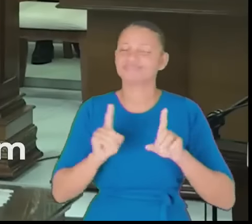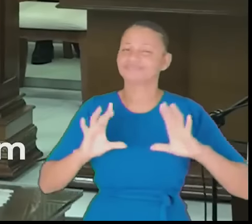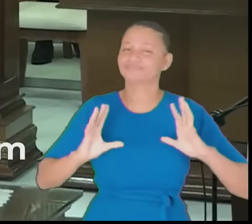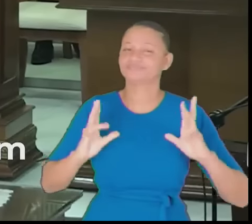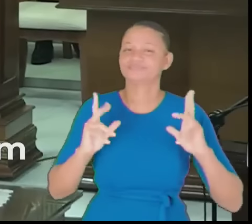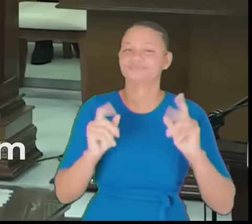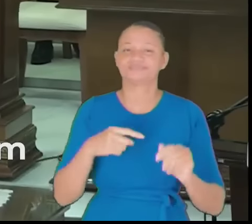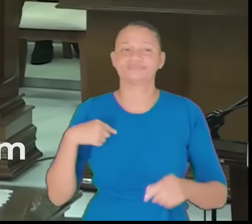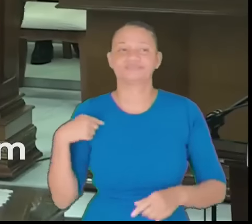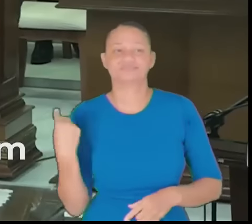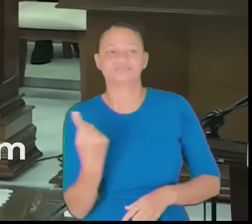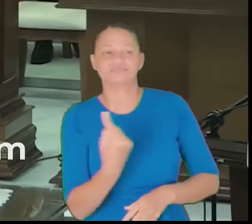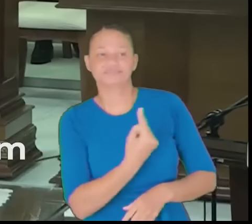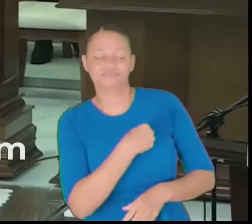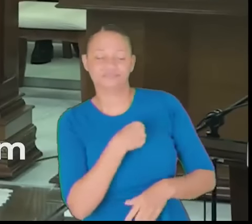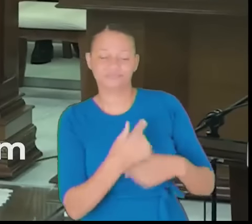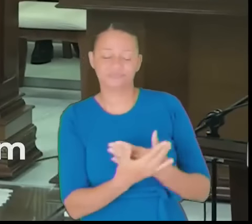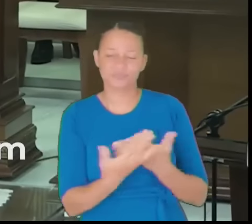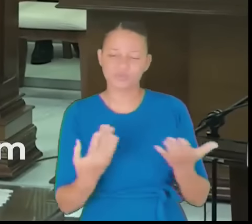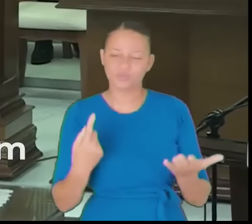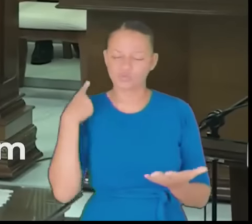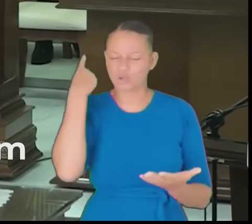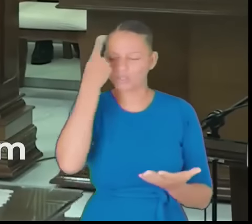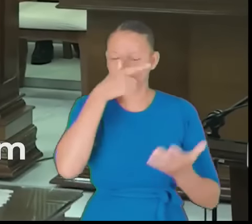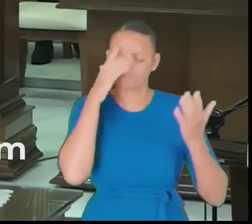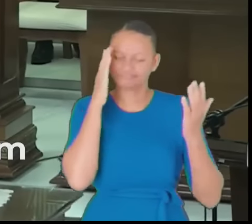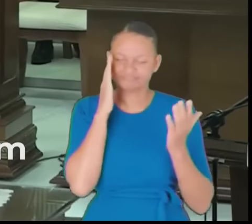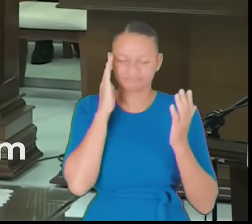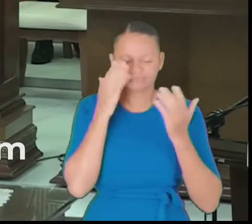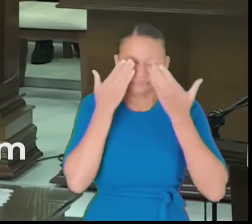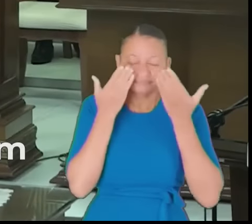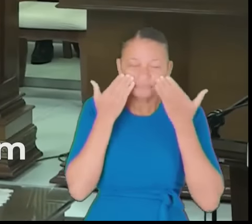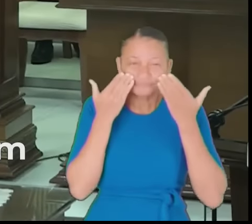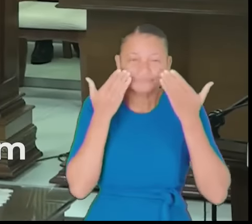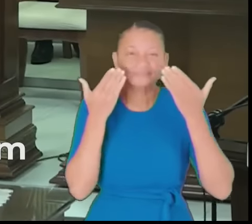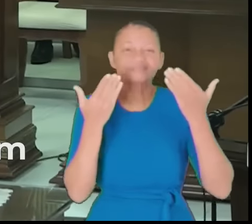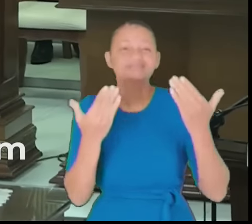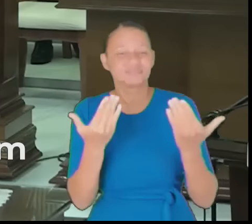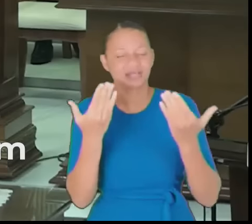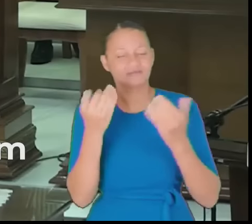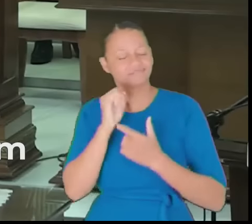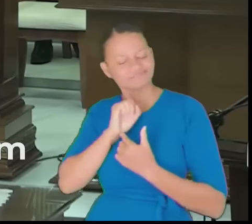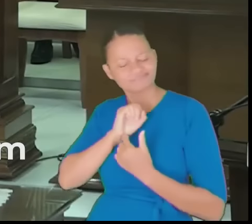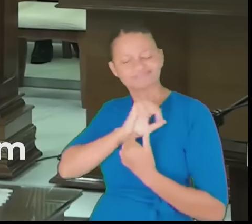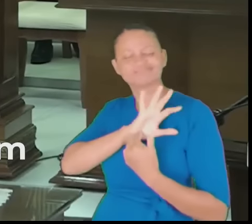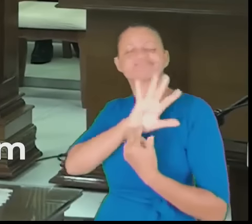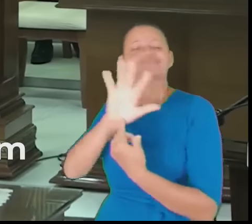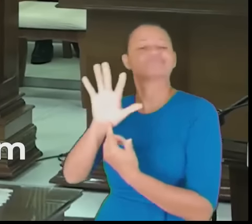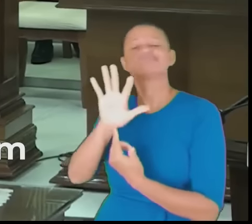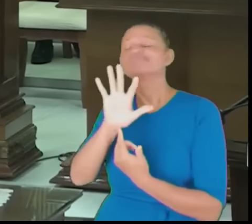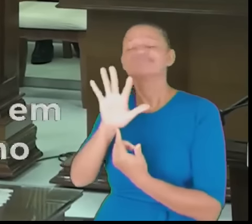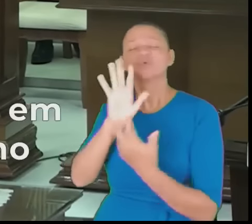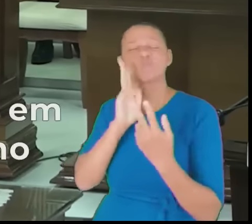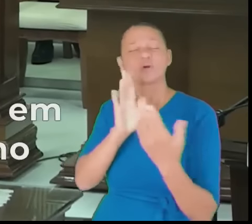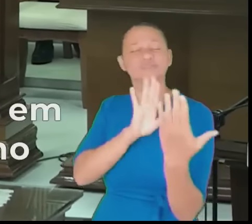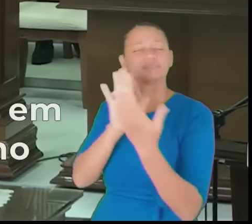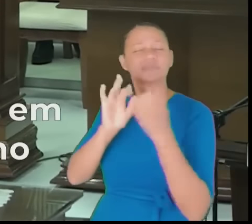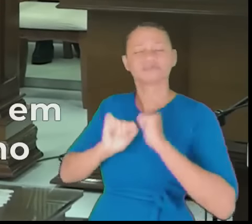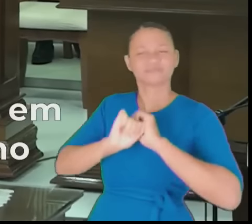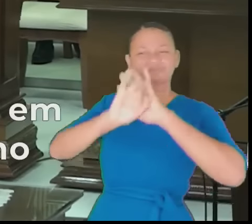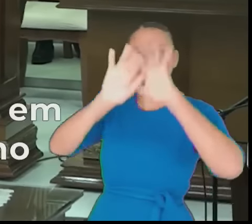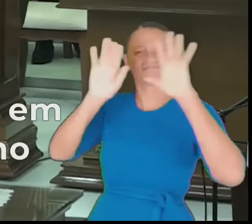cara descoberta, refletindo como um espelho a glória do Senhor,